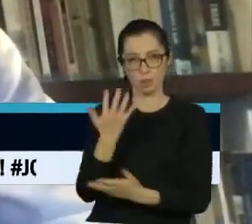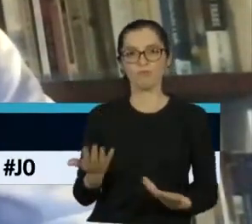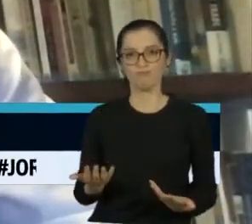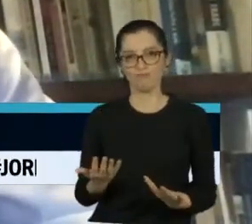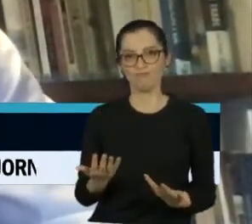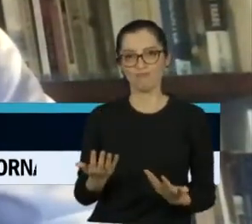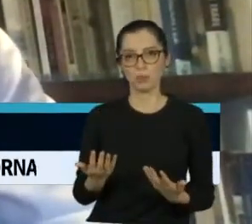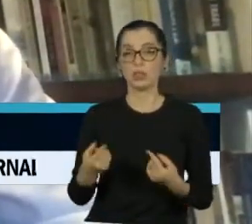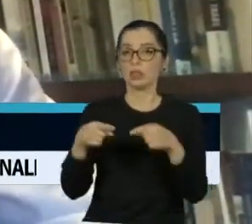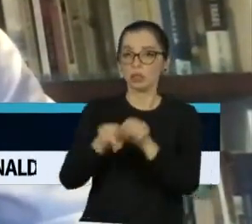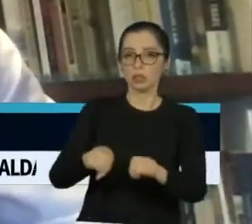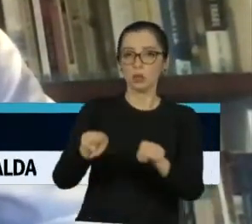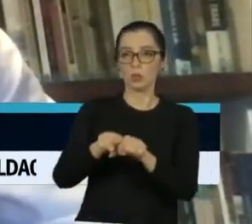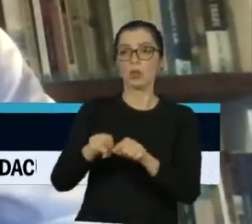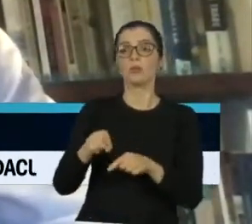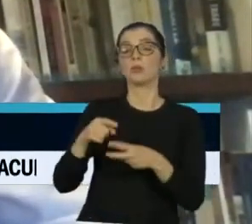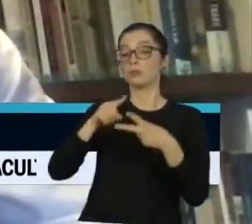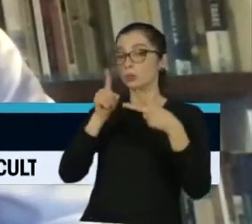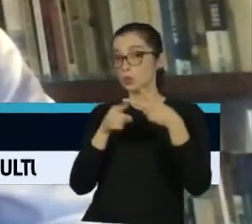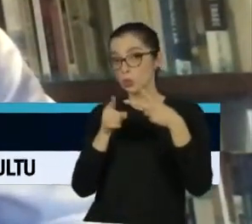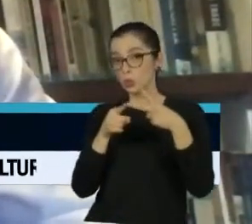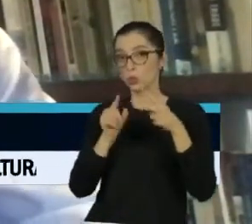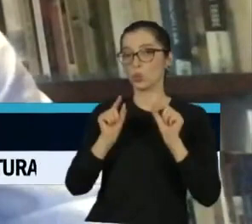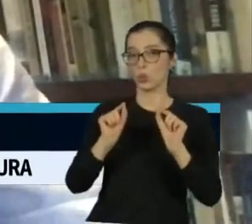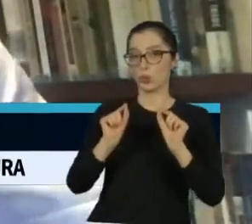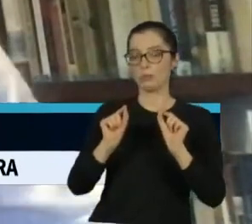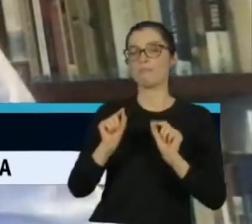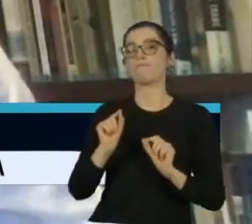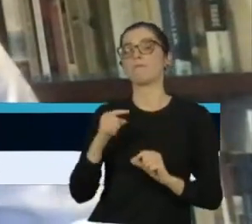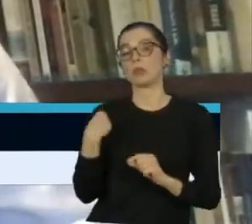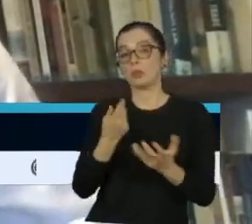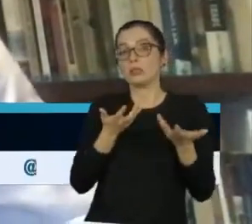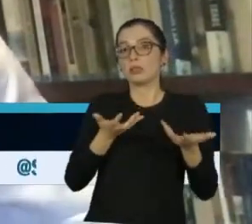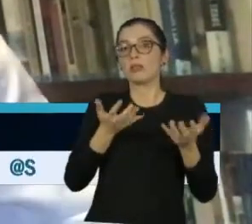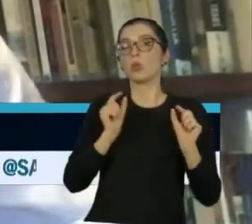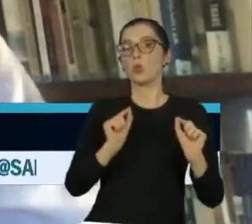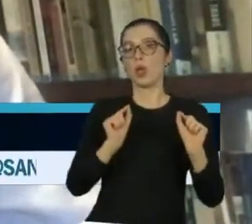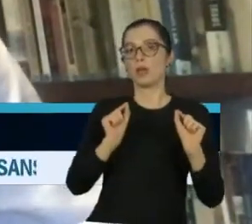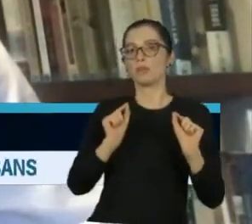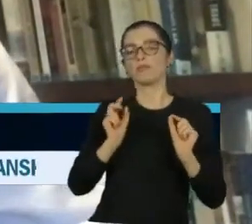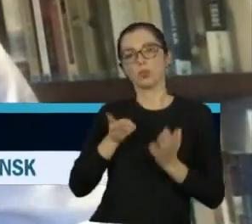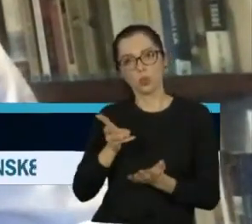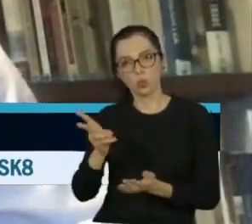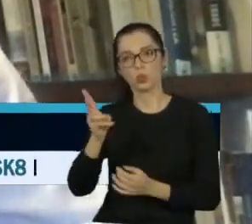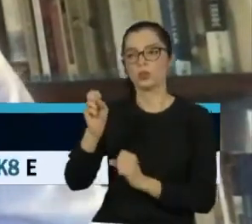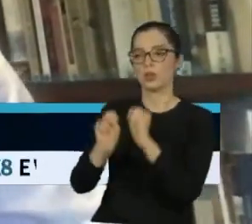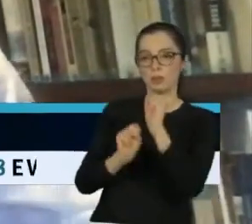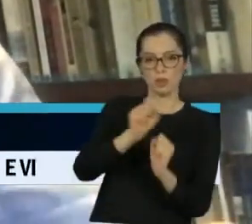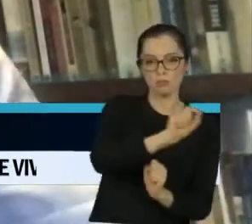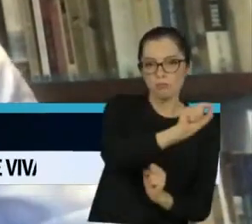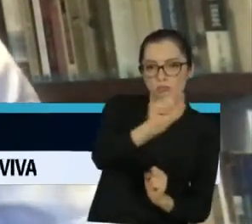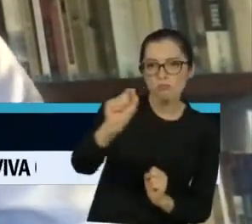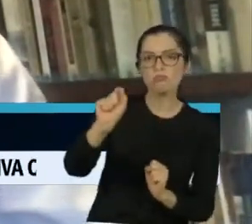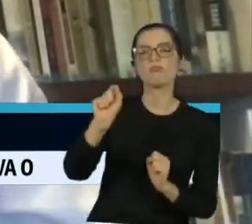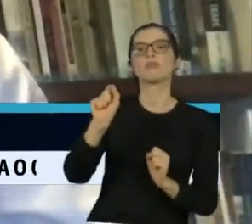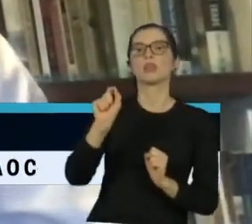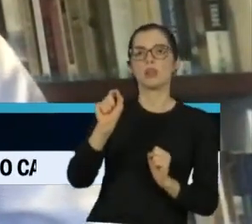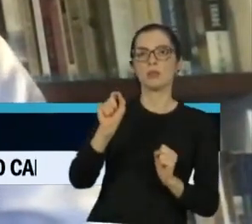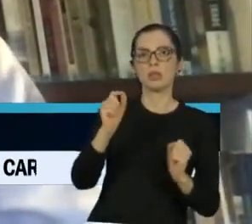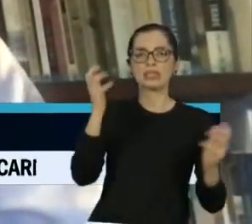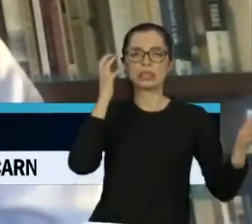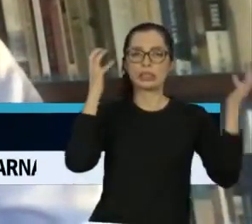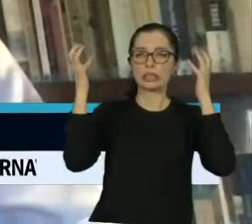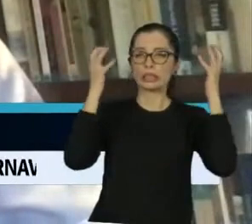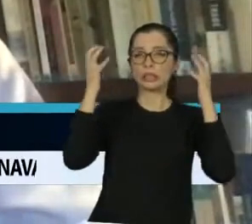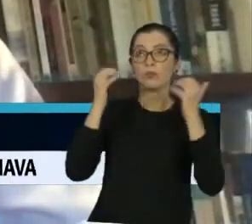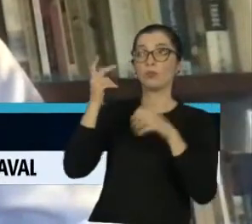Além disso, nós somos expostos, mais do que o normal das empresas e das pessoas, às pressões do mercado